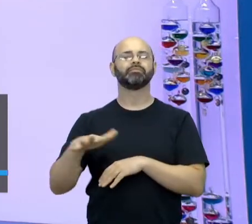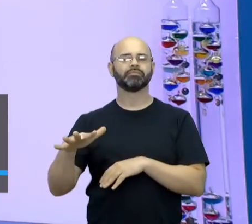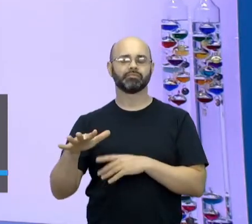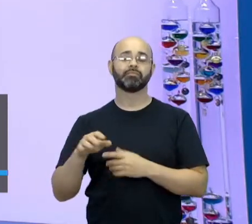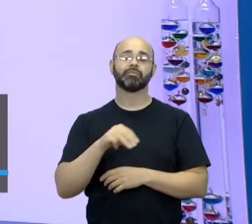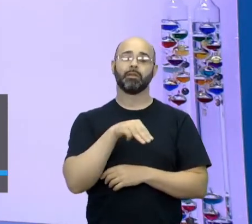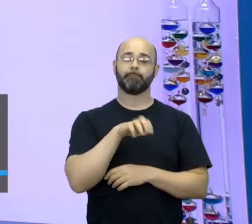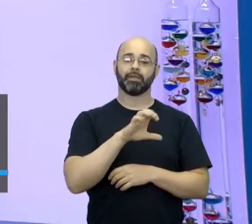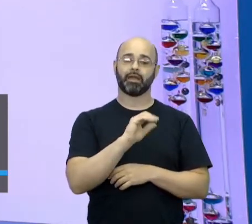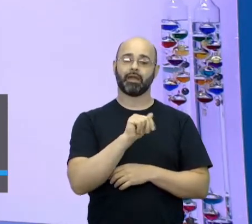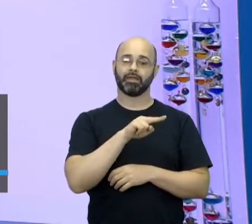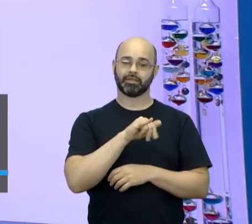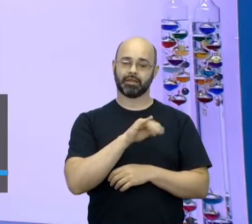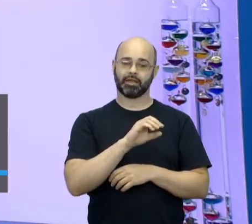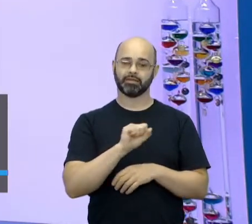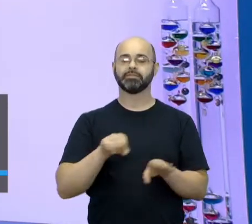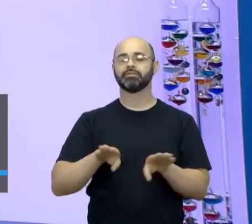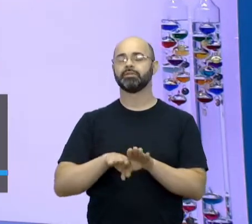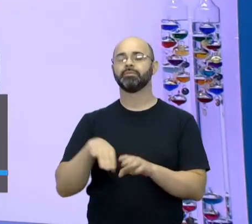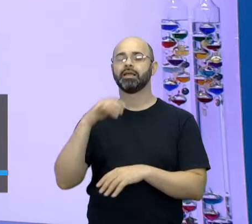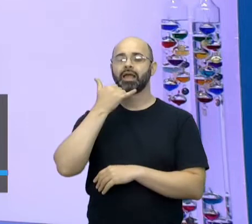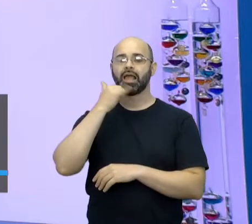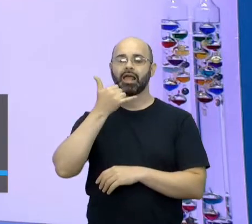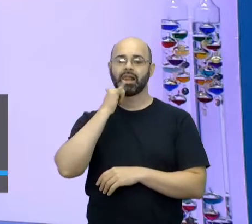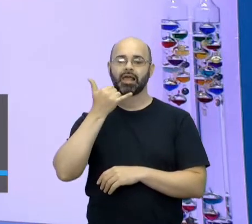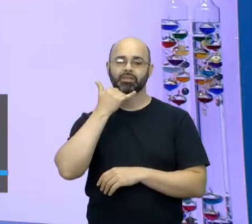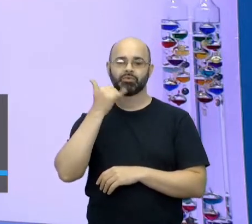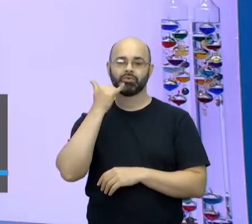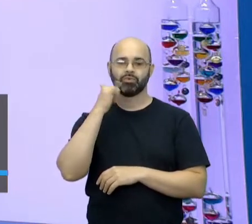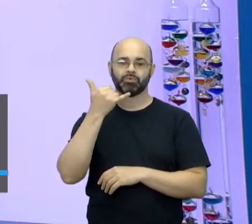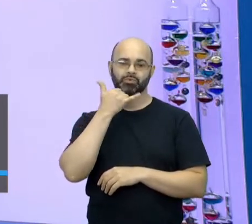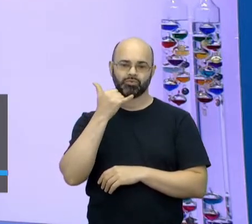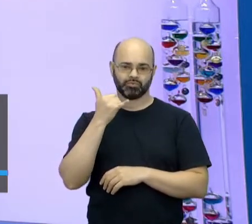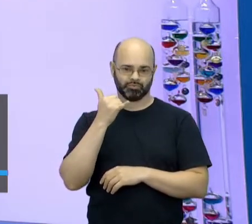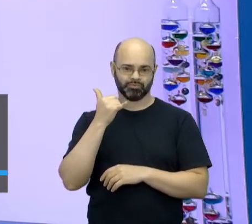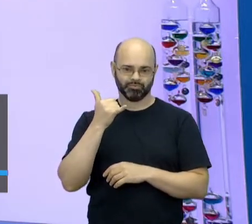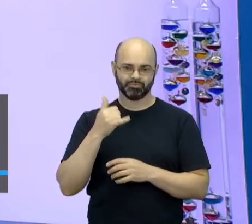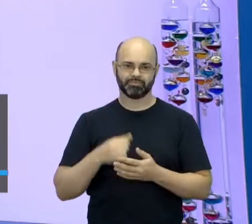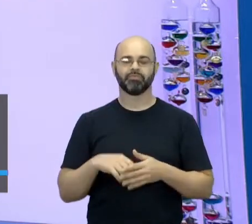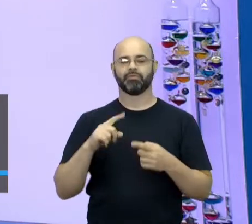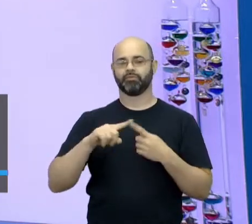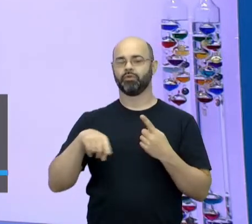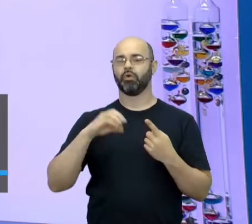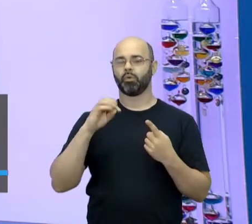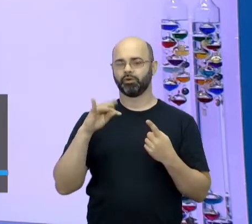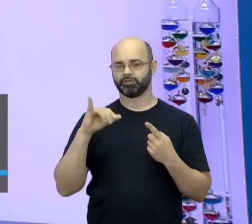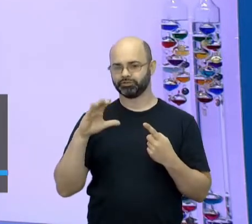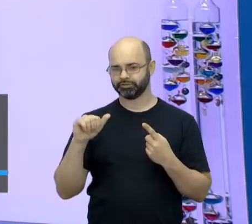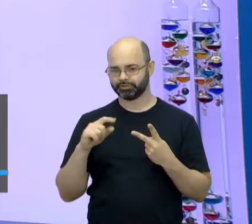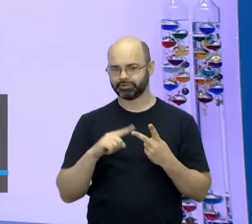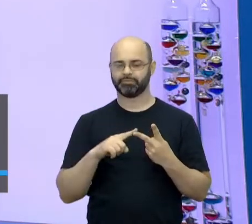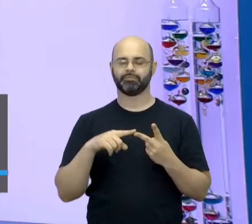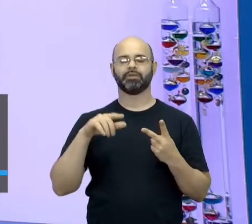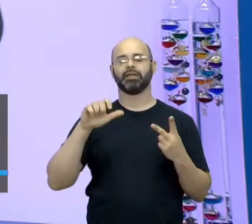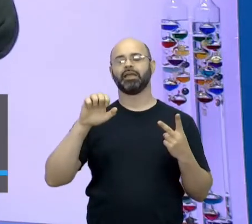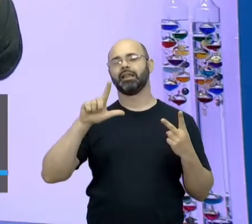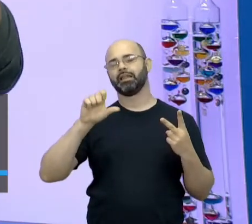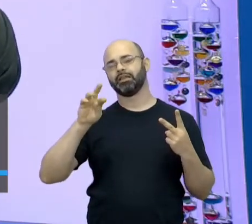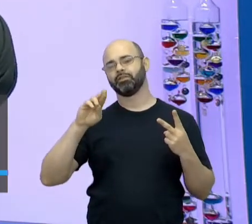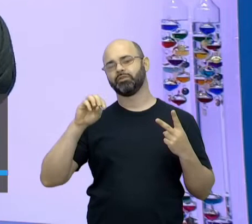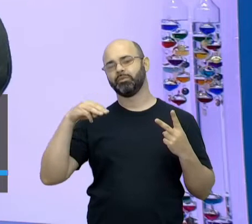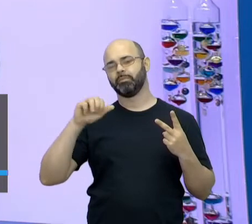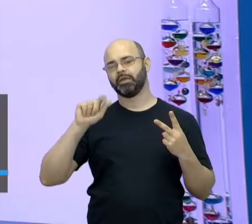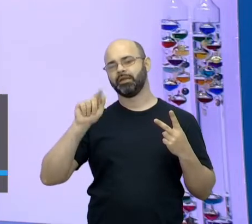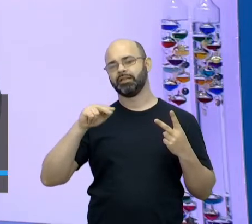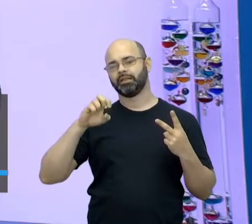mecânicas quanto eletromagnéticas. Então, se você olhar bem, eu estou falando de ótica, eu estou falando de ondas mecânicas e eletromagnéticas, eu falei já